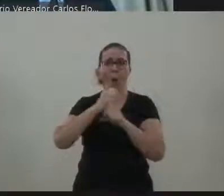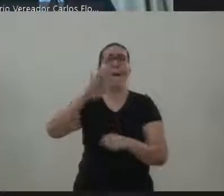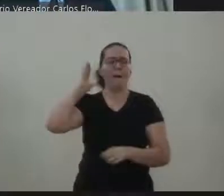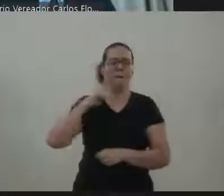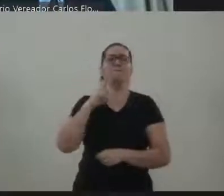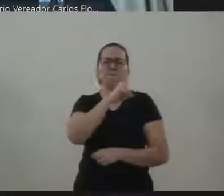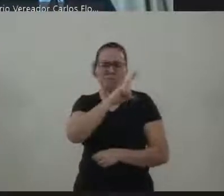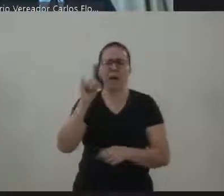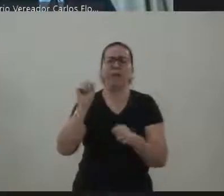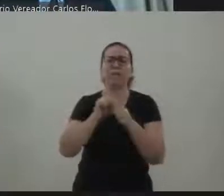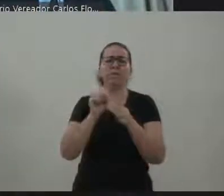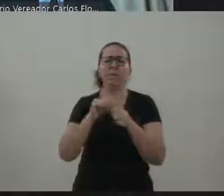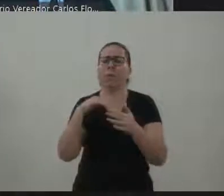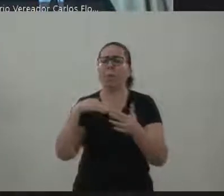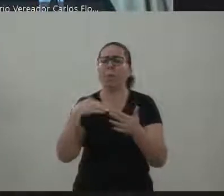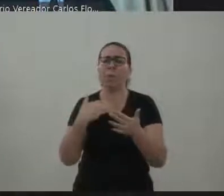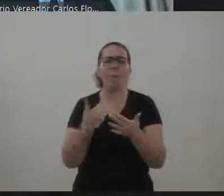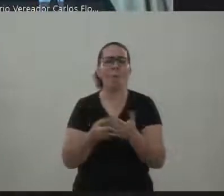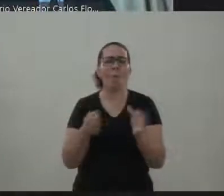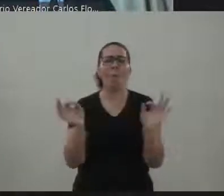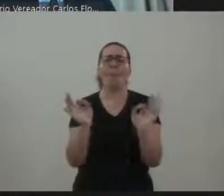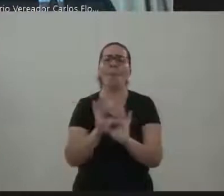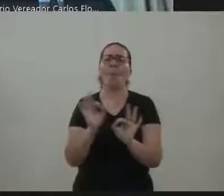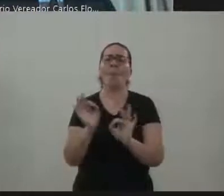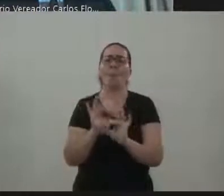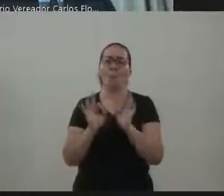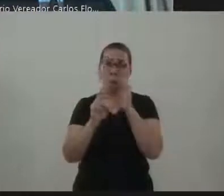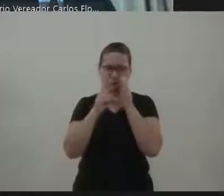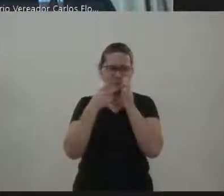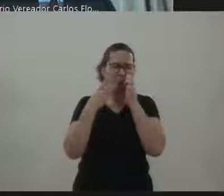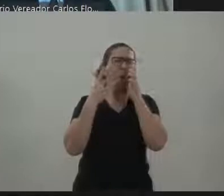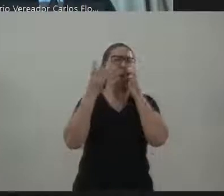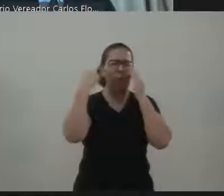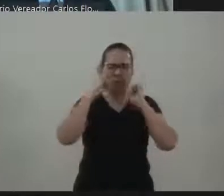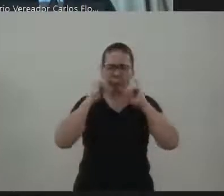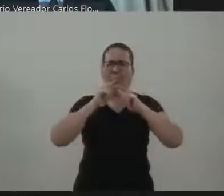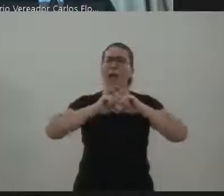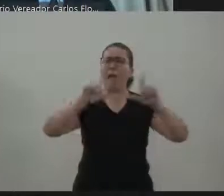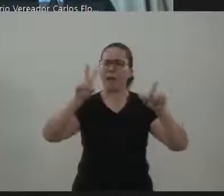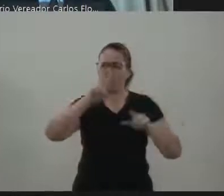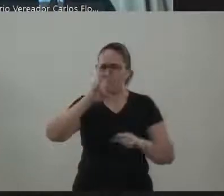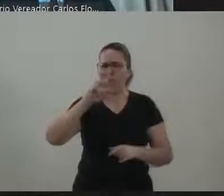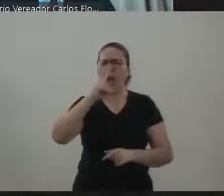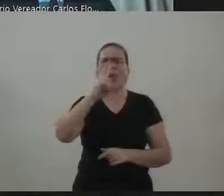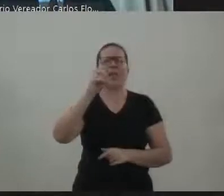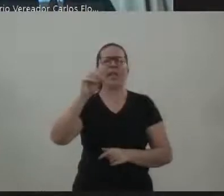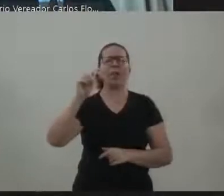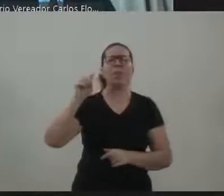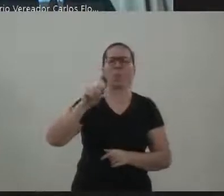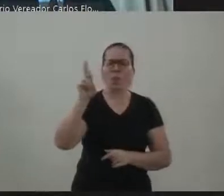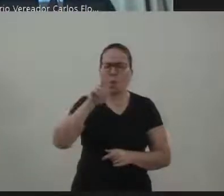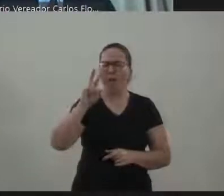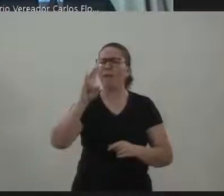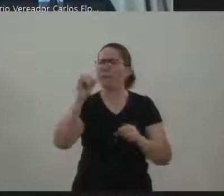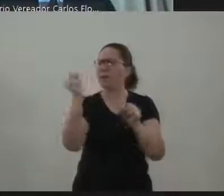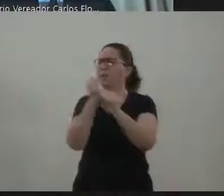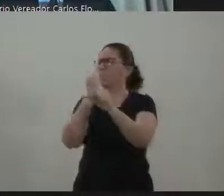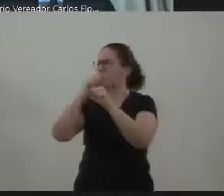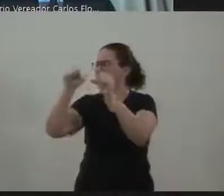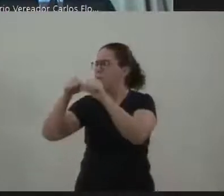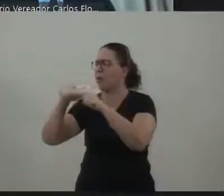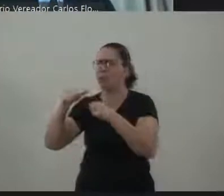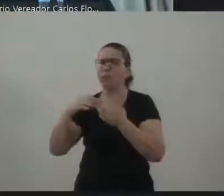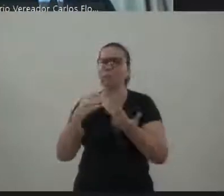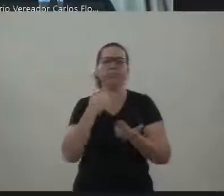essa promessa, tá? Que viria R$500 mil, até hoje a gente não viu esses R$500 mil, não viu nada. Então, só